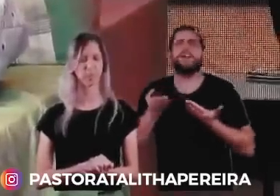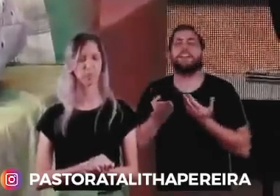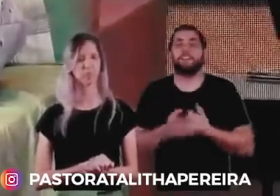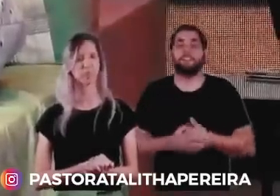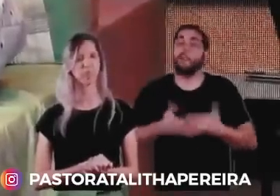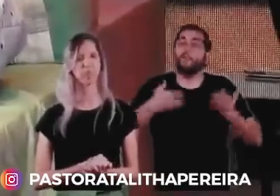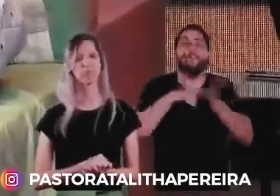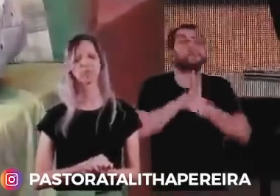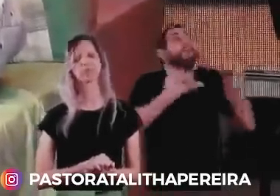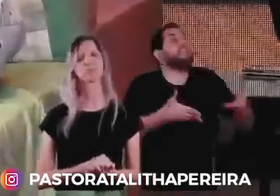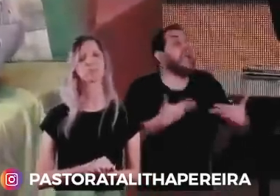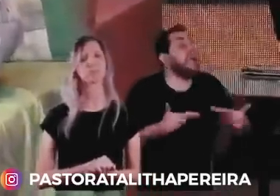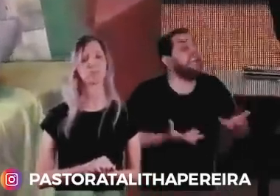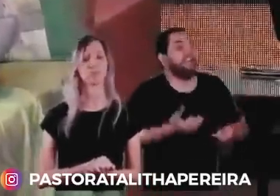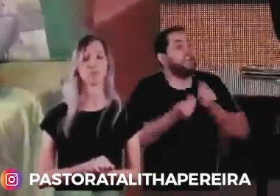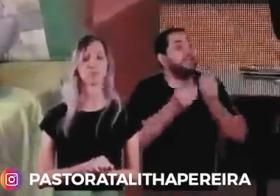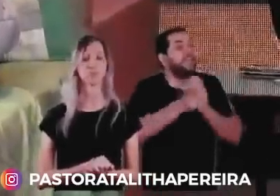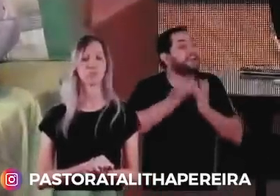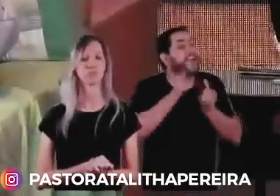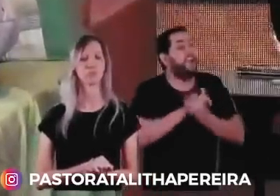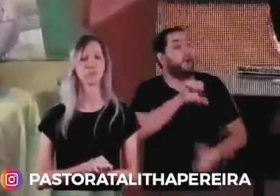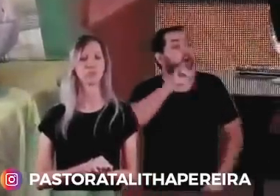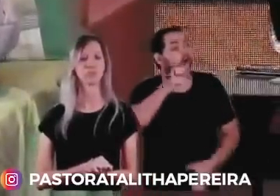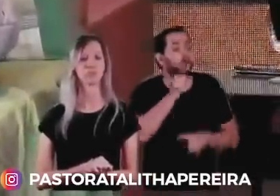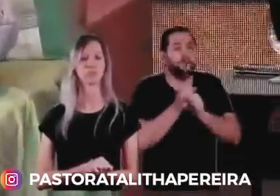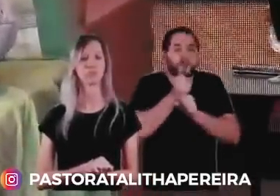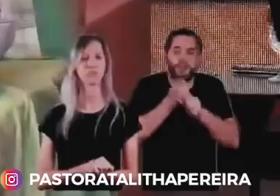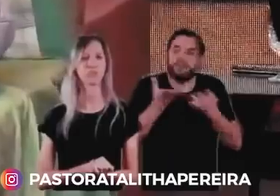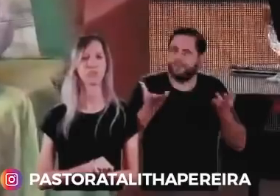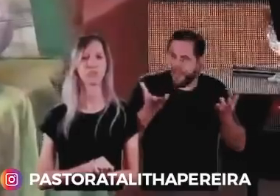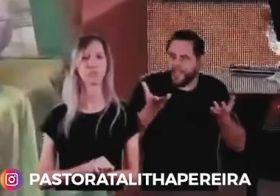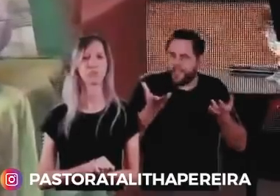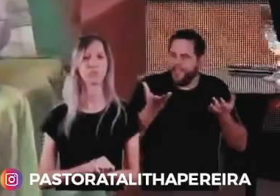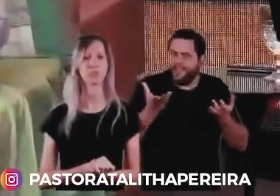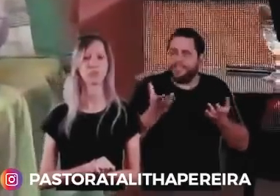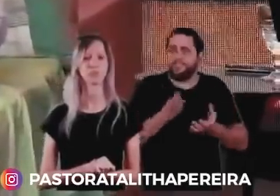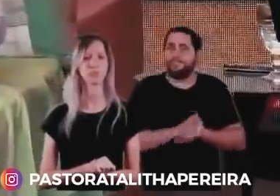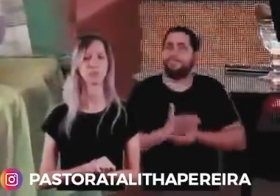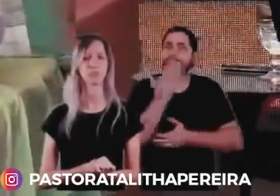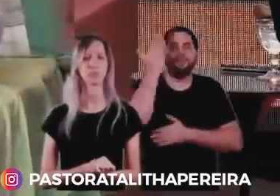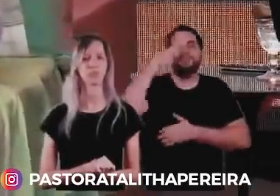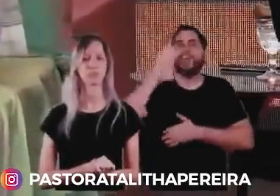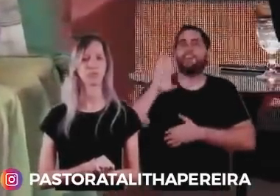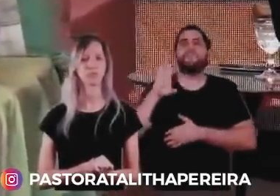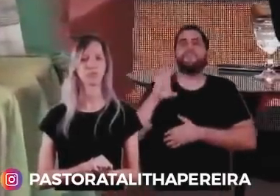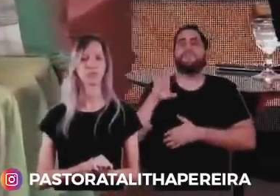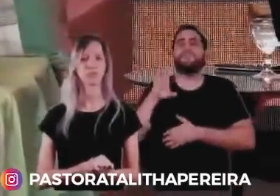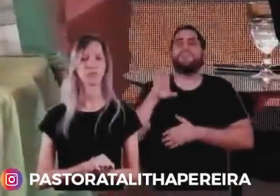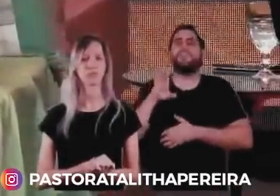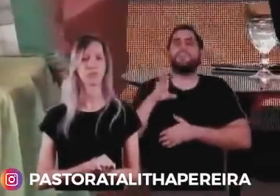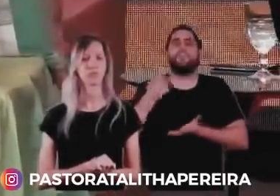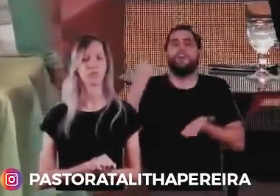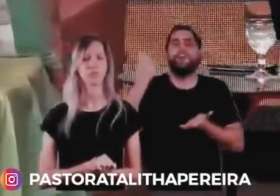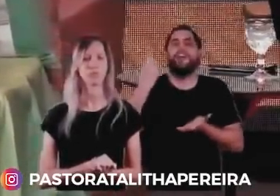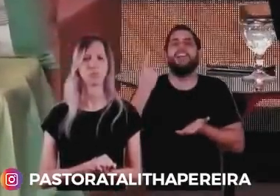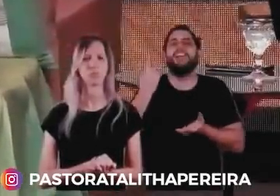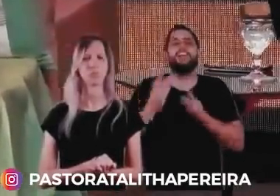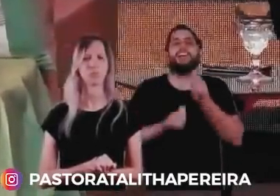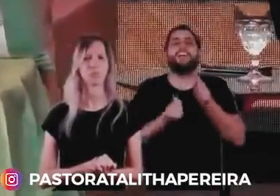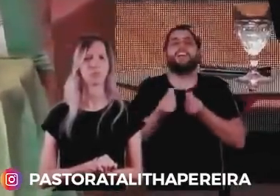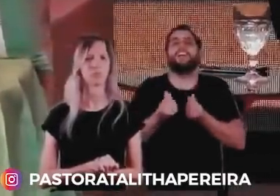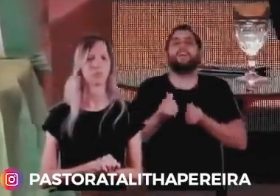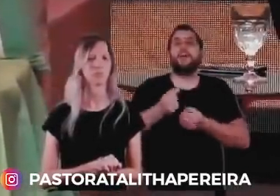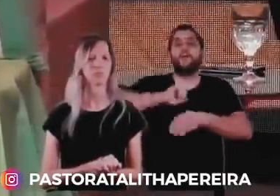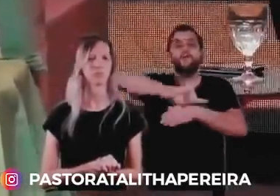aí, Benção, como é que tá o casamento? 8 anos de casado o cara tem, meu irmão. Mas não sabe qual é a marca,